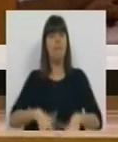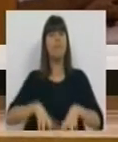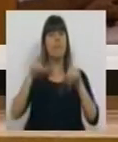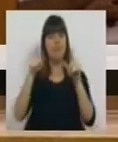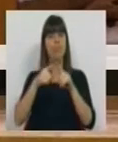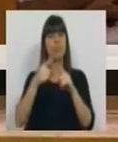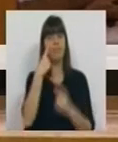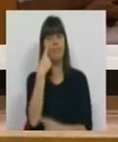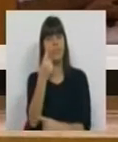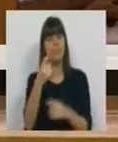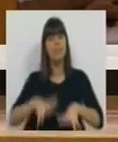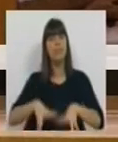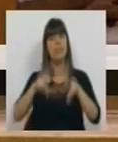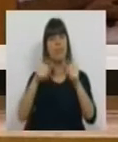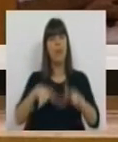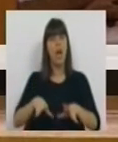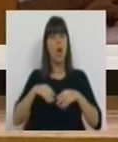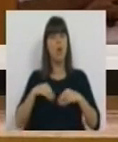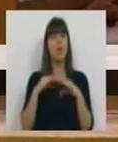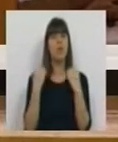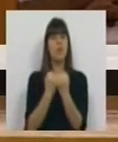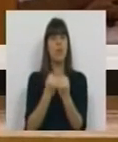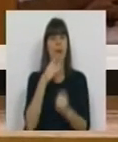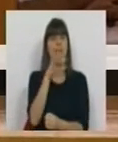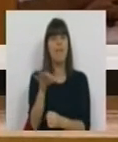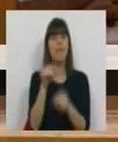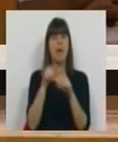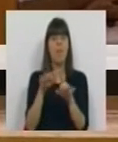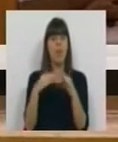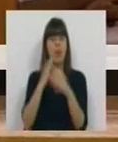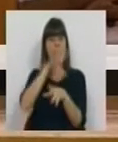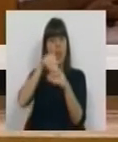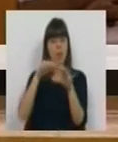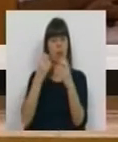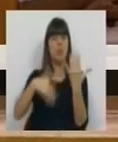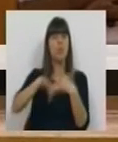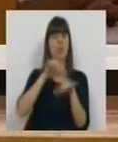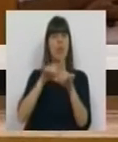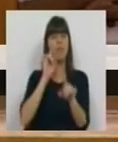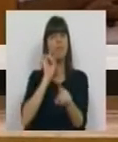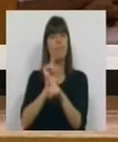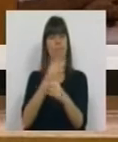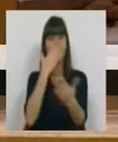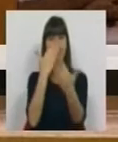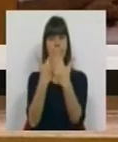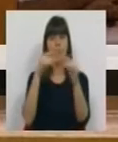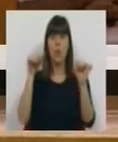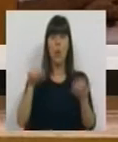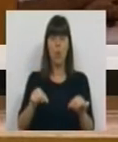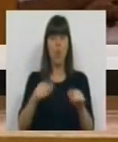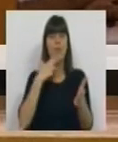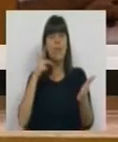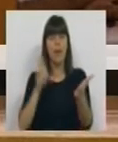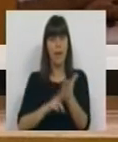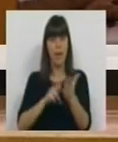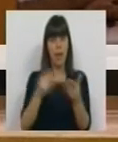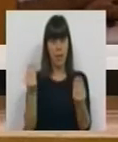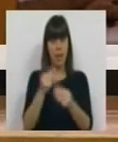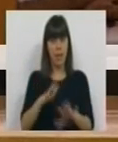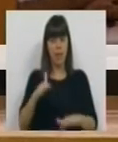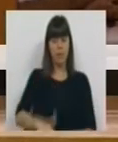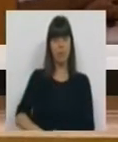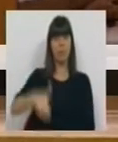evoluções e sinais de progressivo acolhimento social destas famílias na sociedade. Continuamos a enfrentar hoje a realidade de